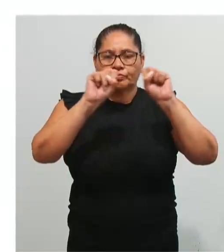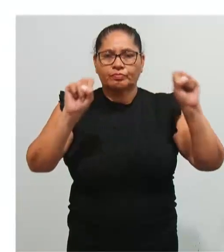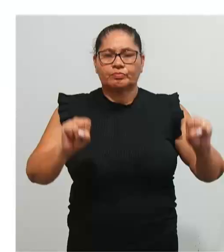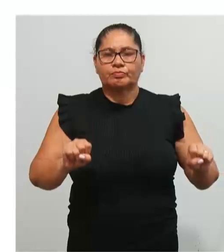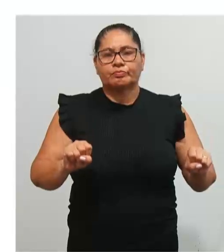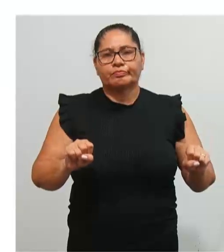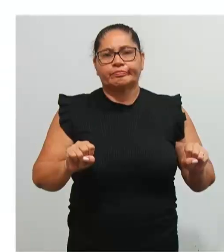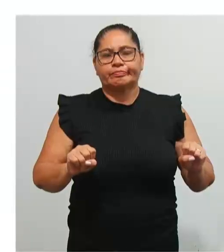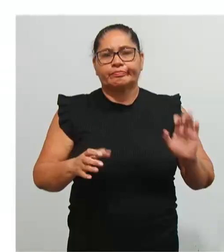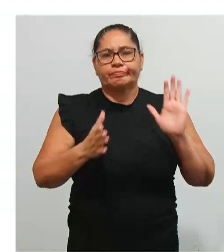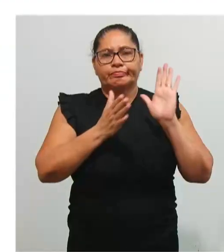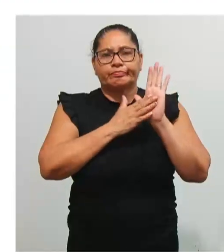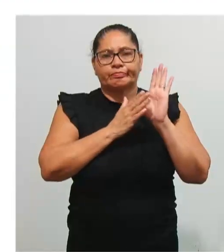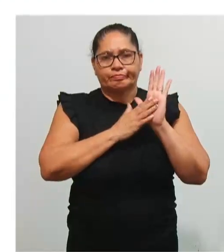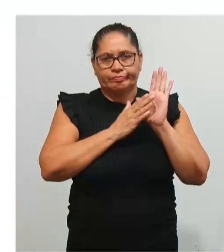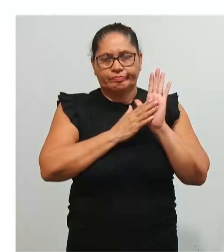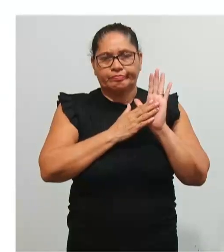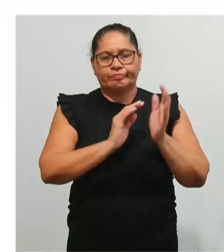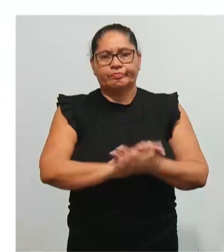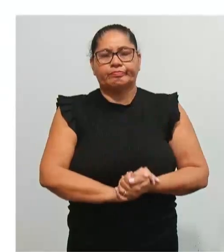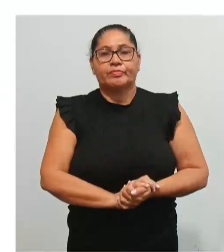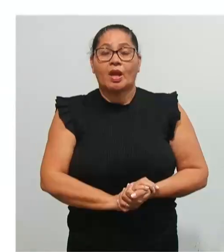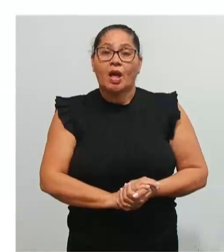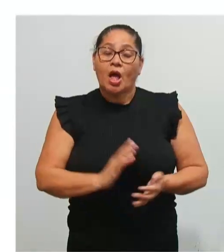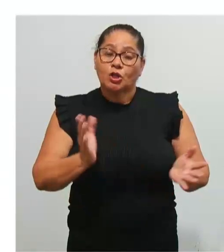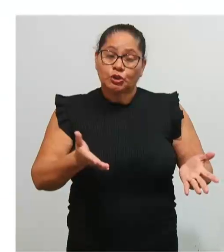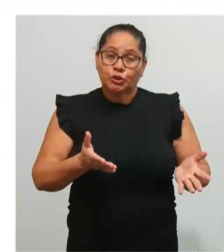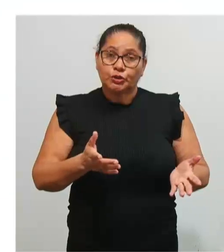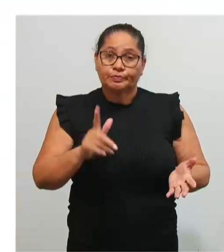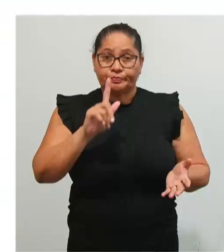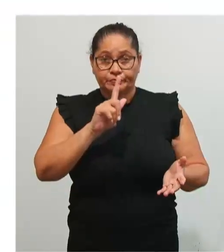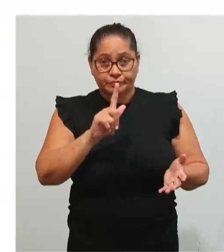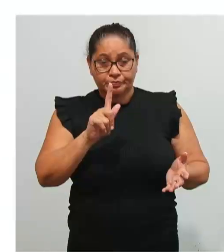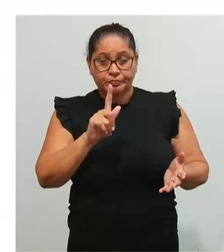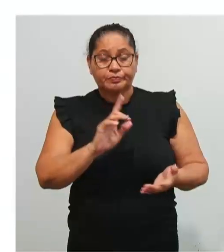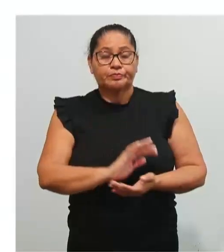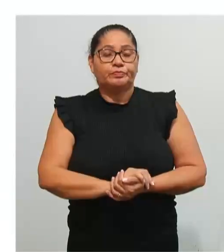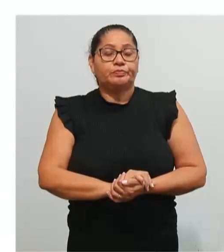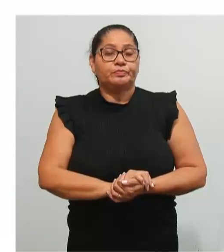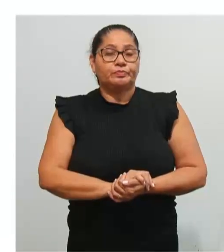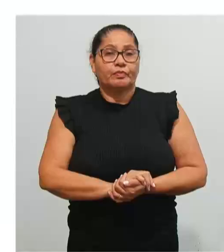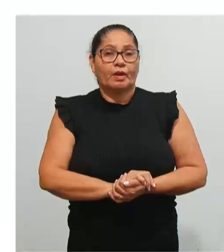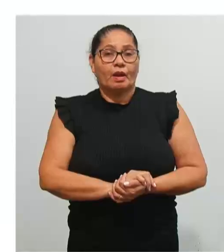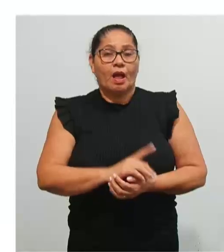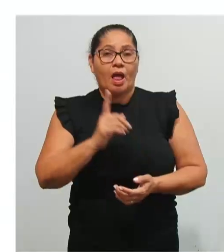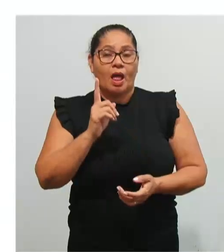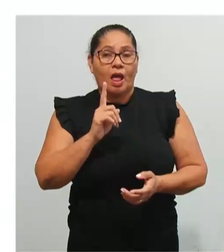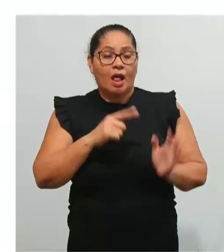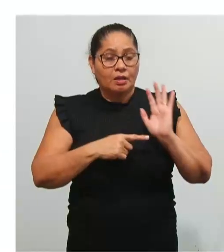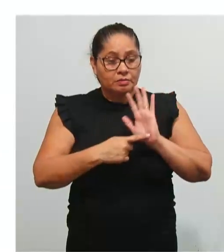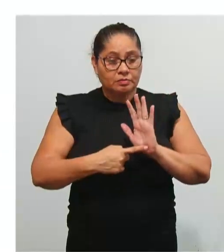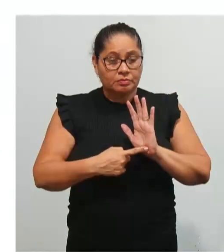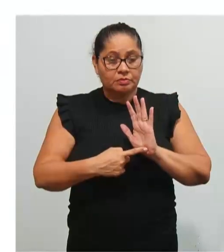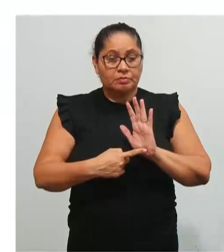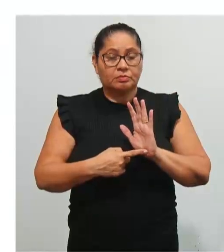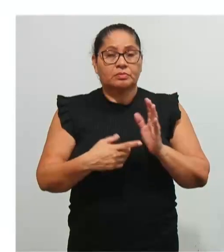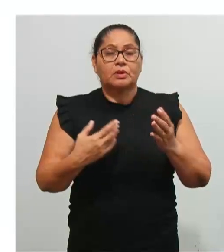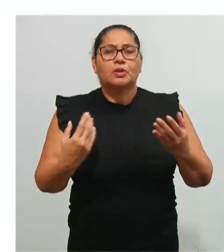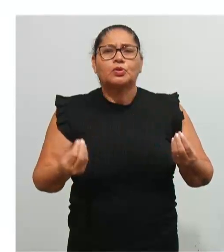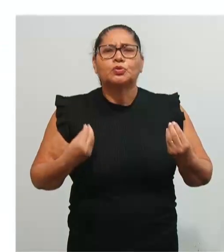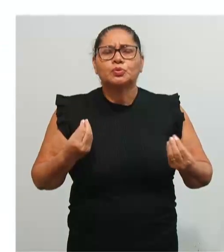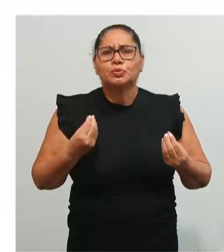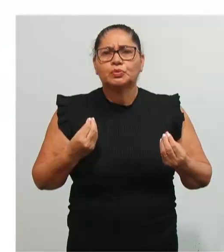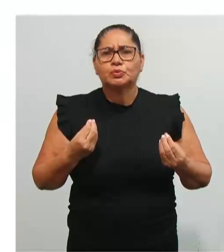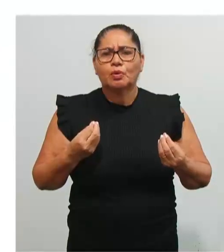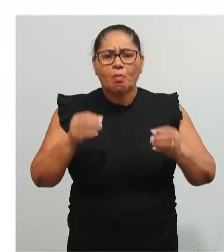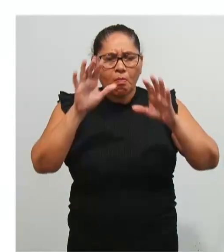entre outros. Já a governança, segundo o mesmo autor, refere-se à capacidade governativa em sentido